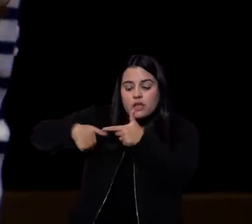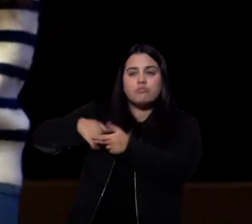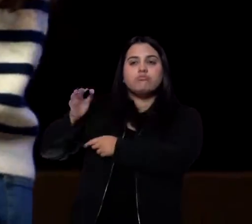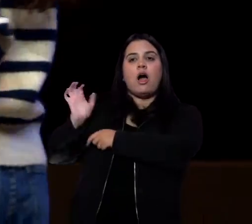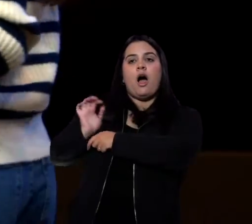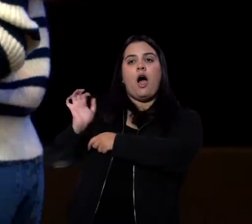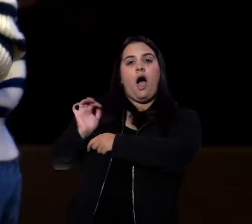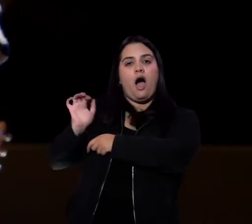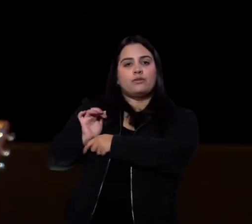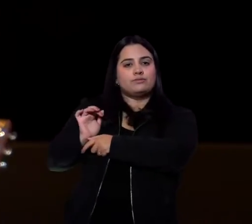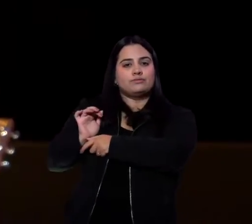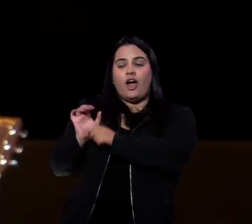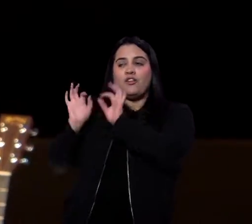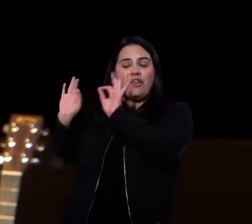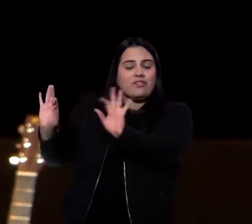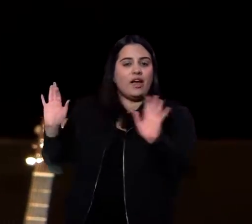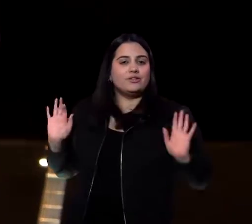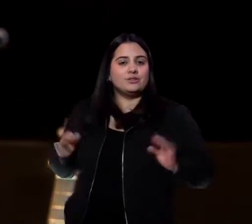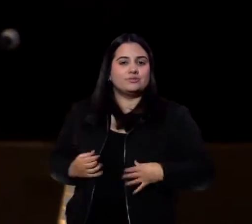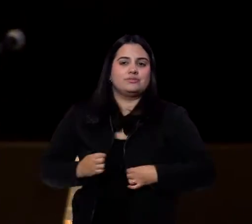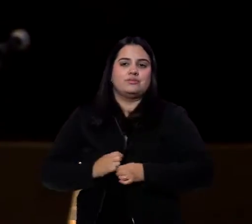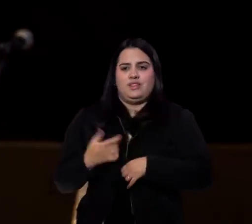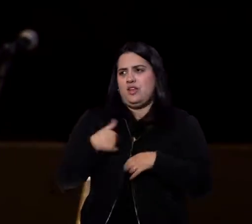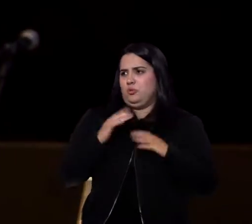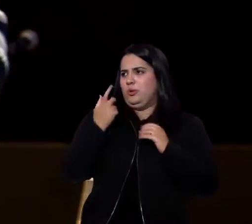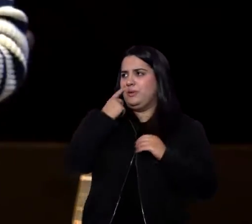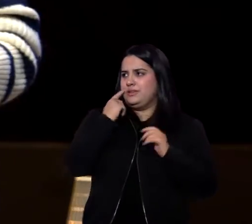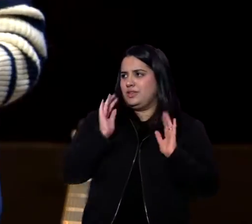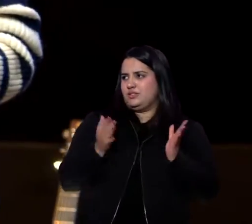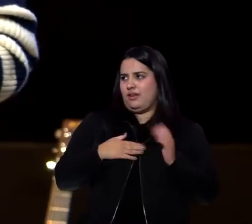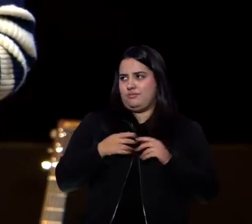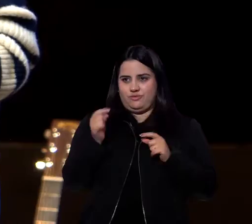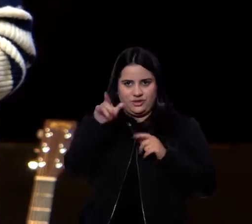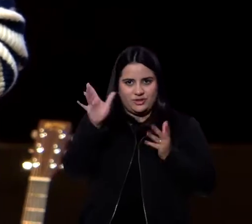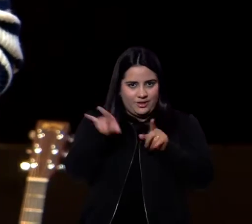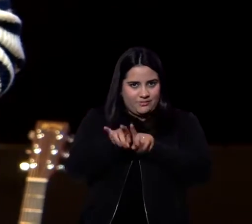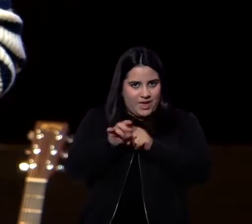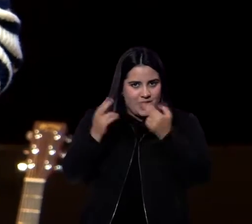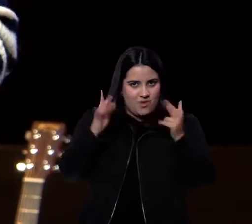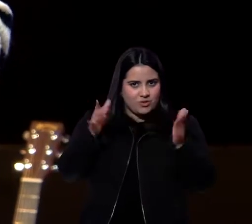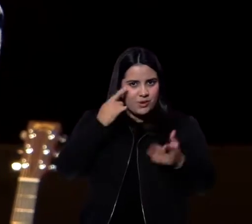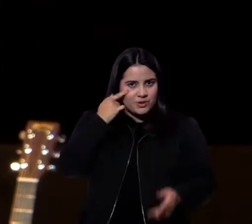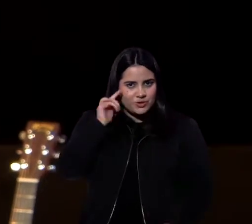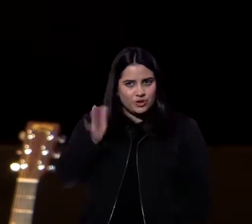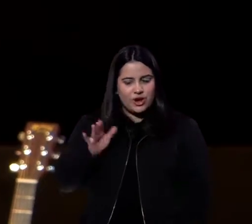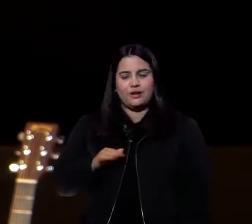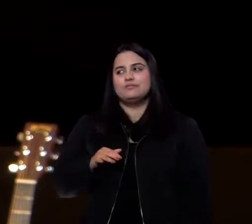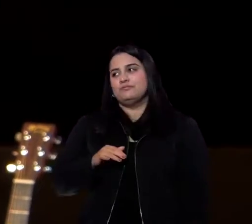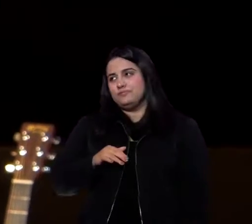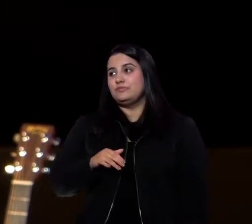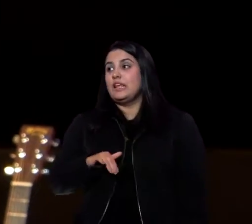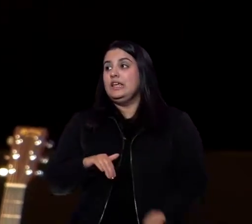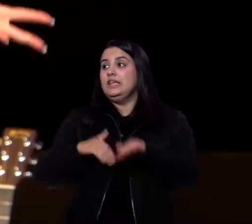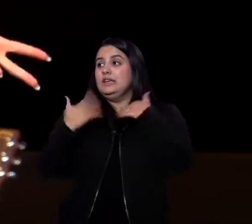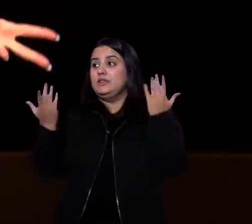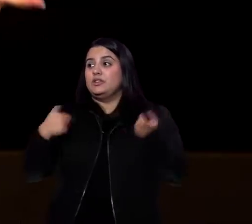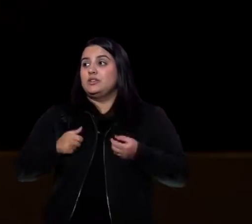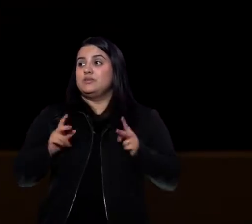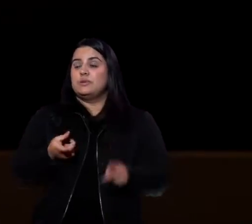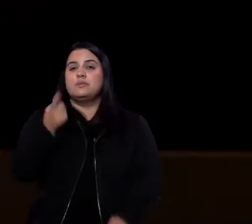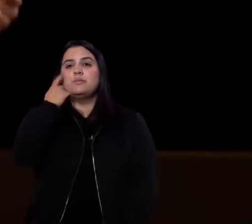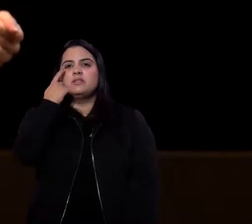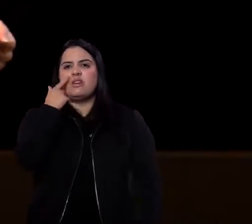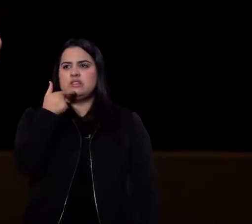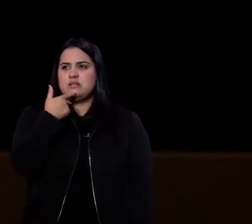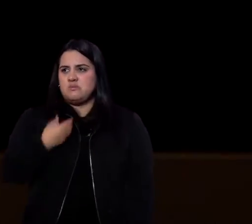Sabe? Às vezes, eu já pensei nisso, quem nunca pensou nisso, né? Então a gente pensa sempre que a gente vai ser bem-sucedido e a